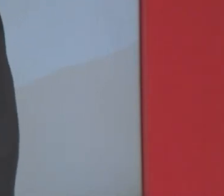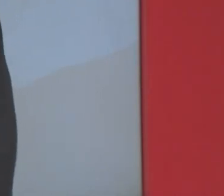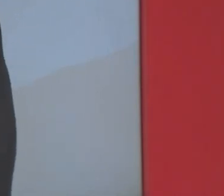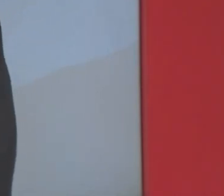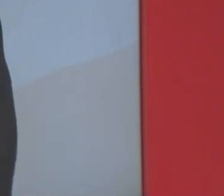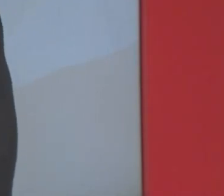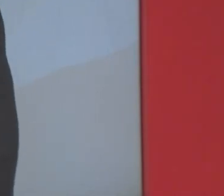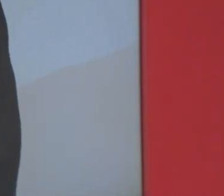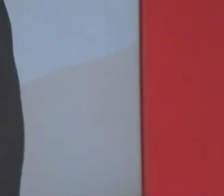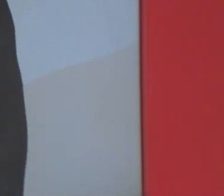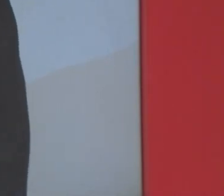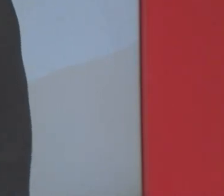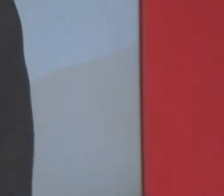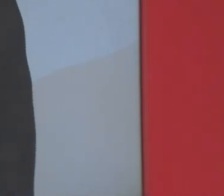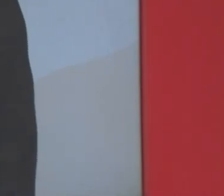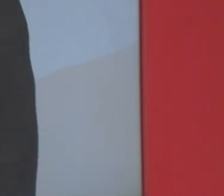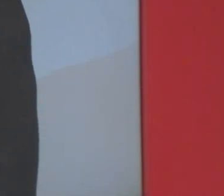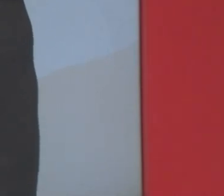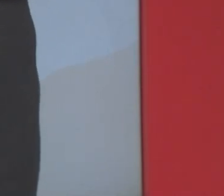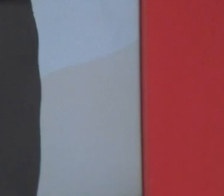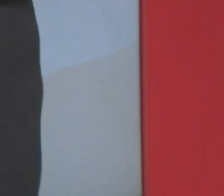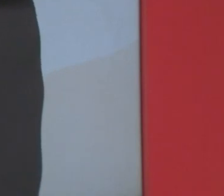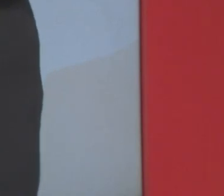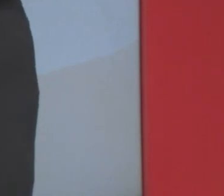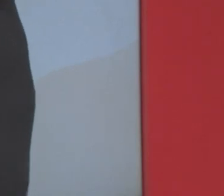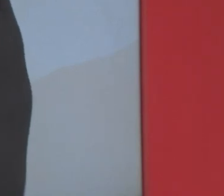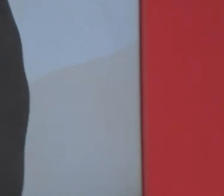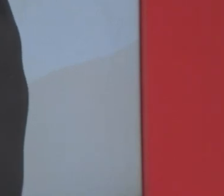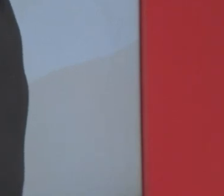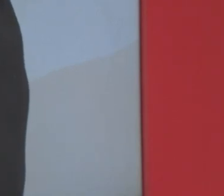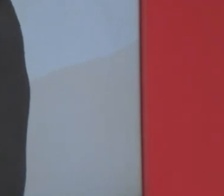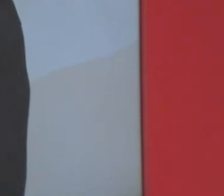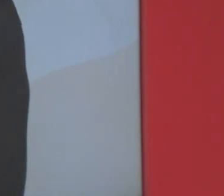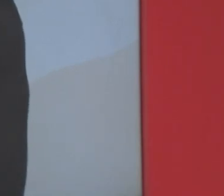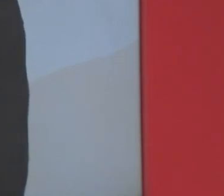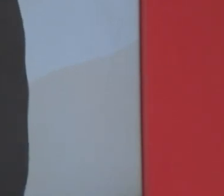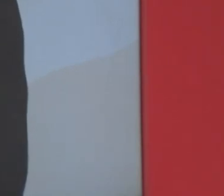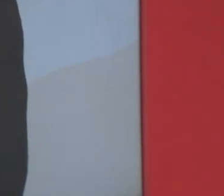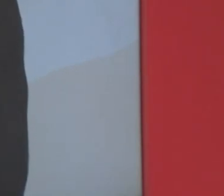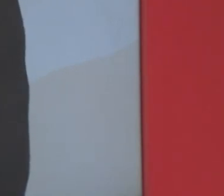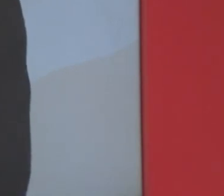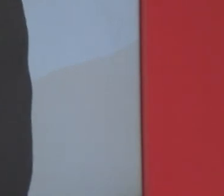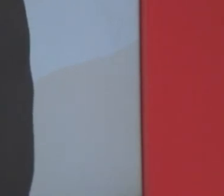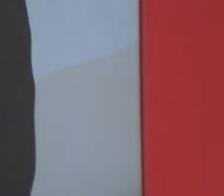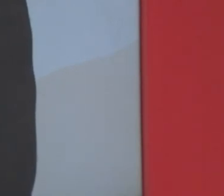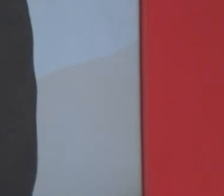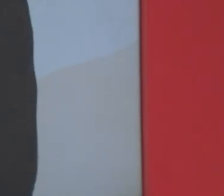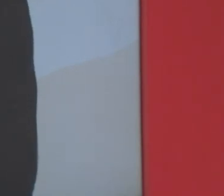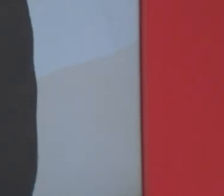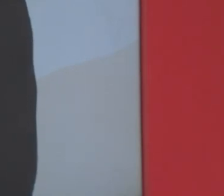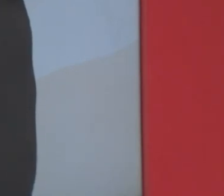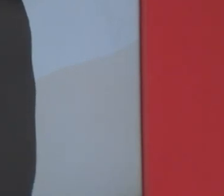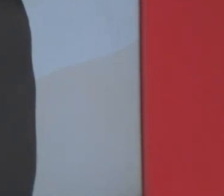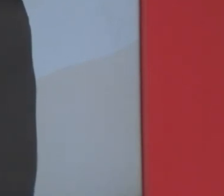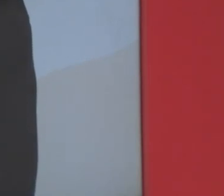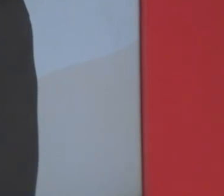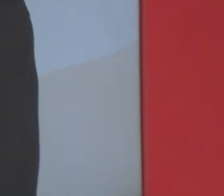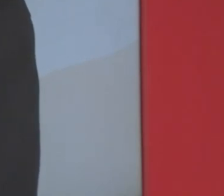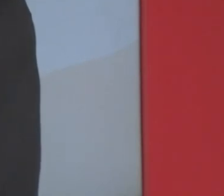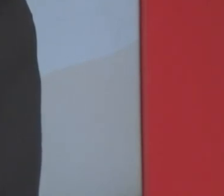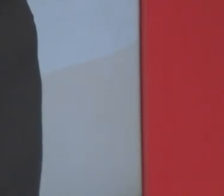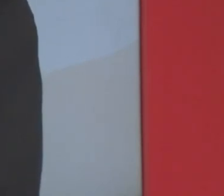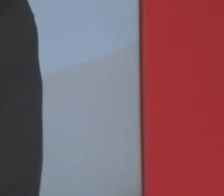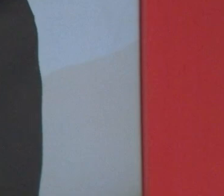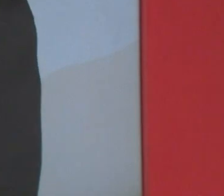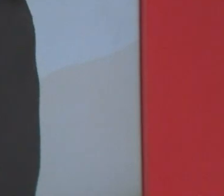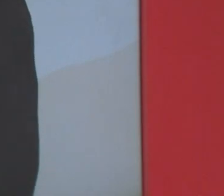O fugir é largar o mundo. Salvar é o quê? A salvação é você como